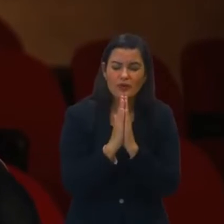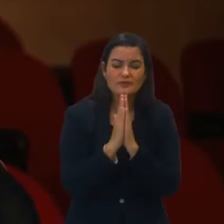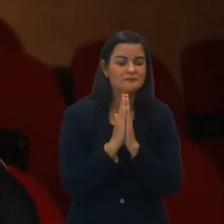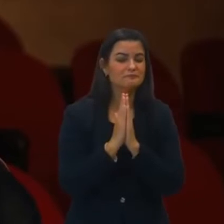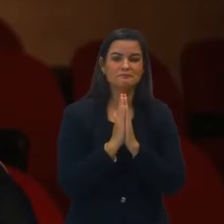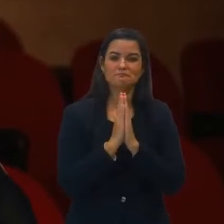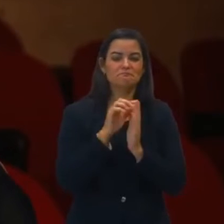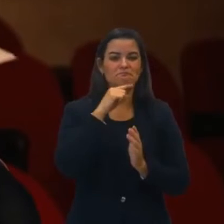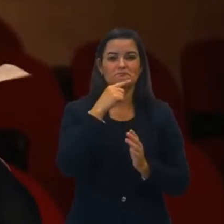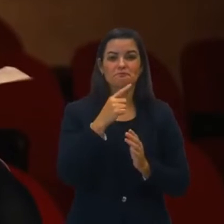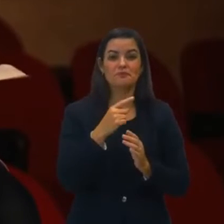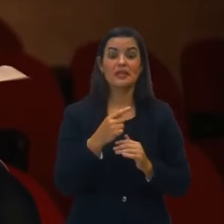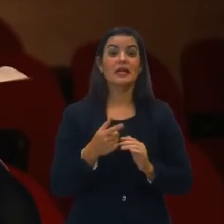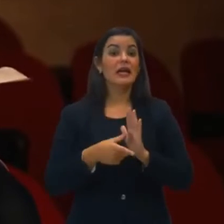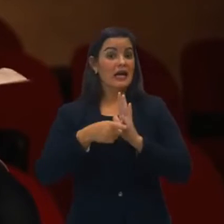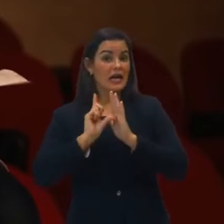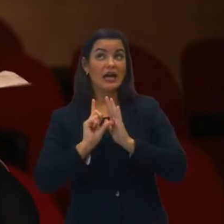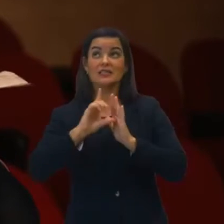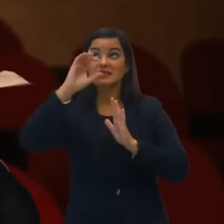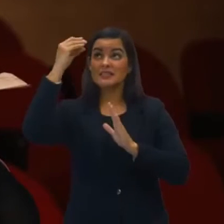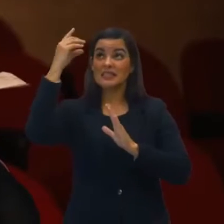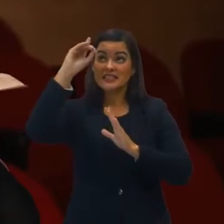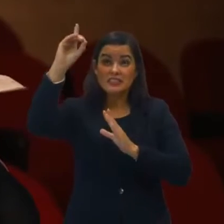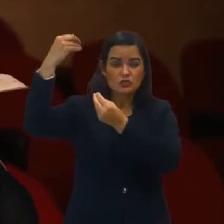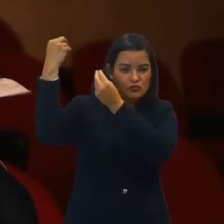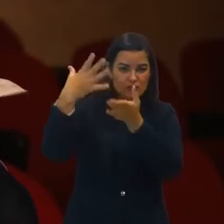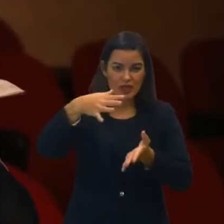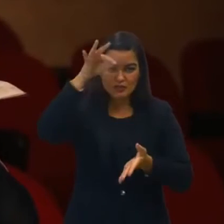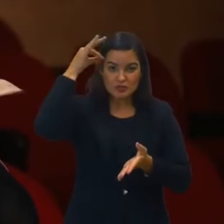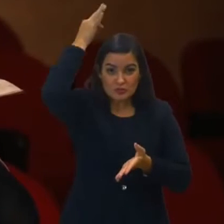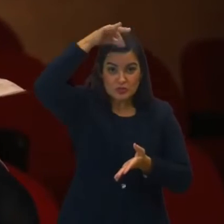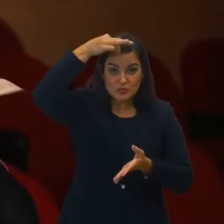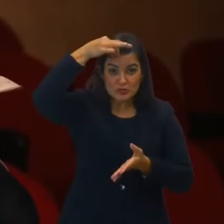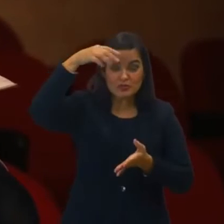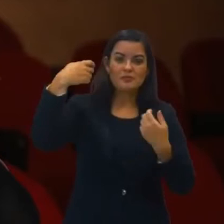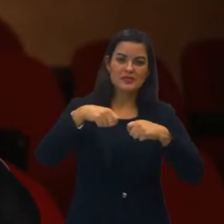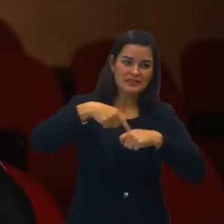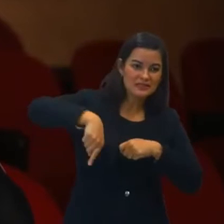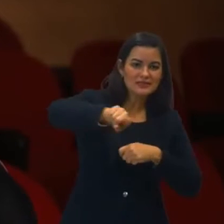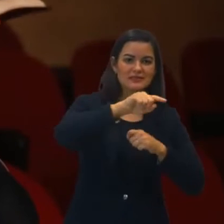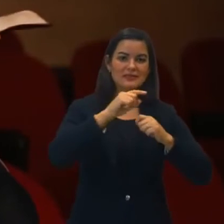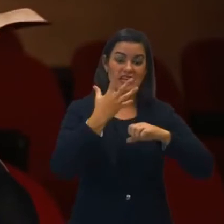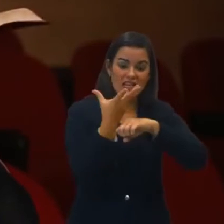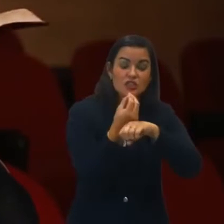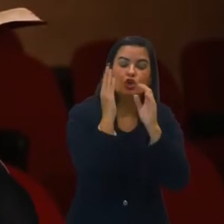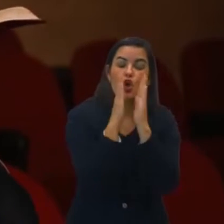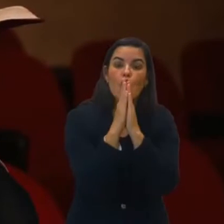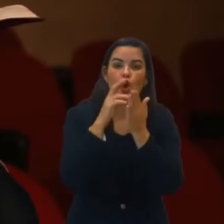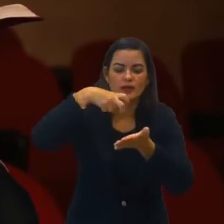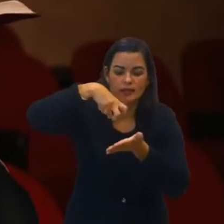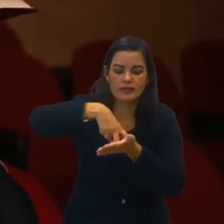Deus move a sua igreja à oração. É triste, talvez dramático até, que em muitas